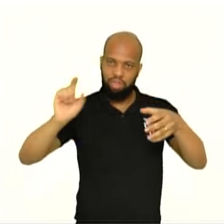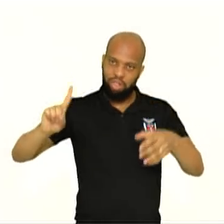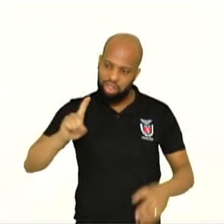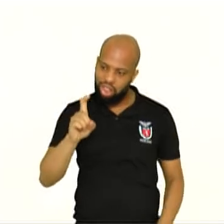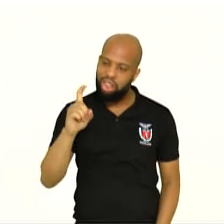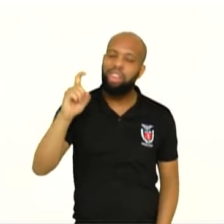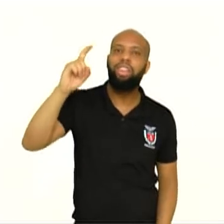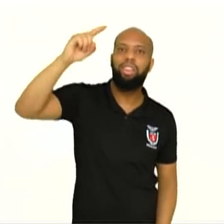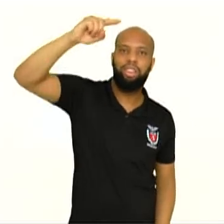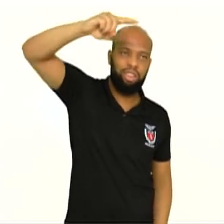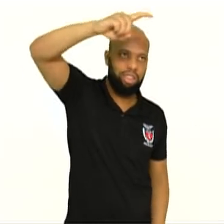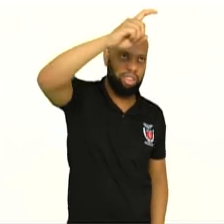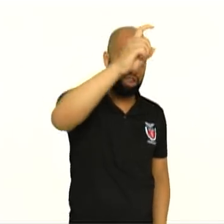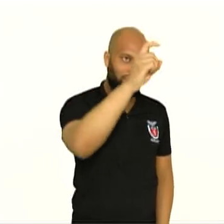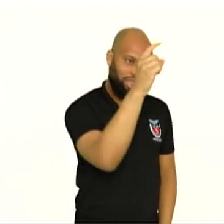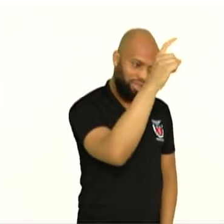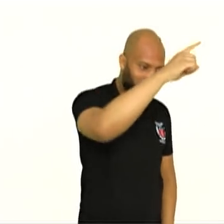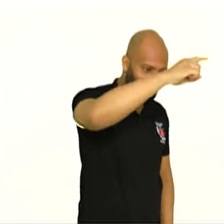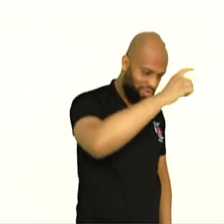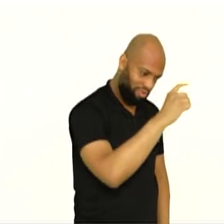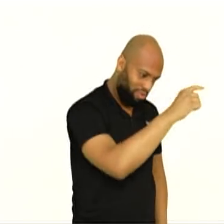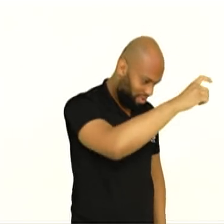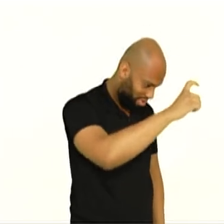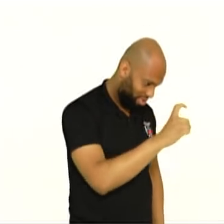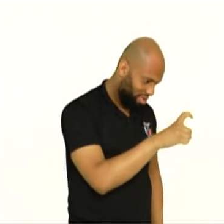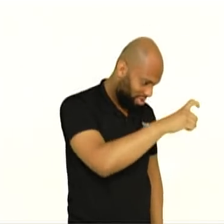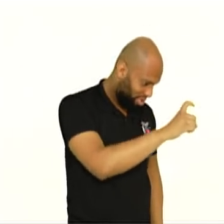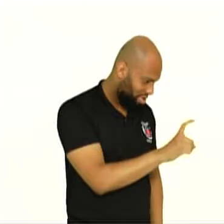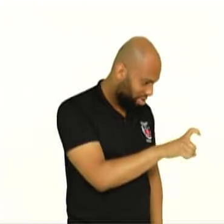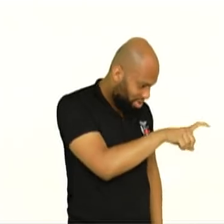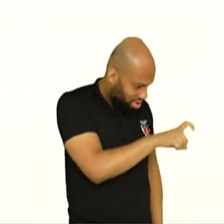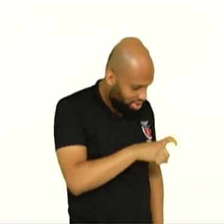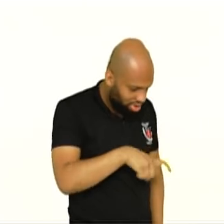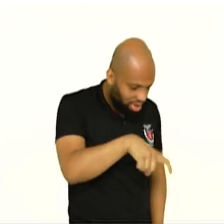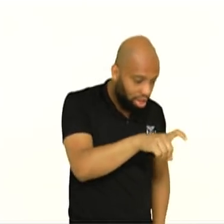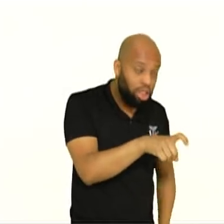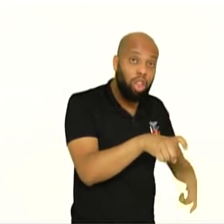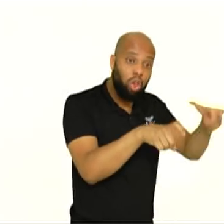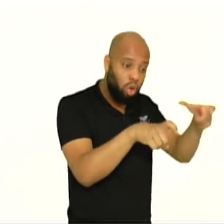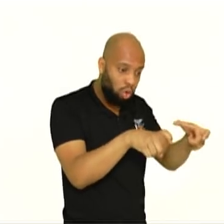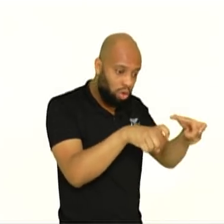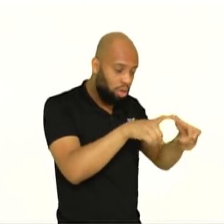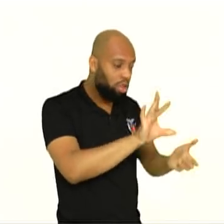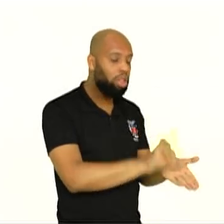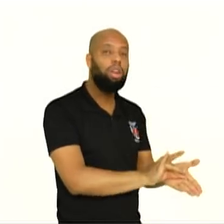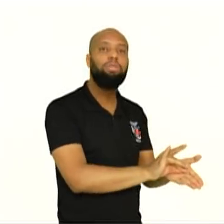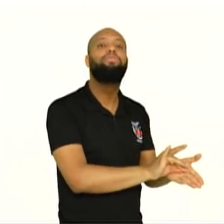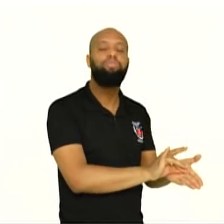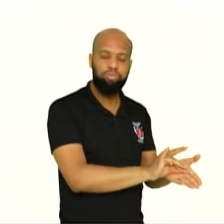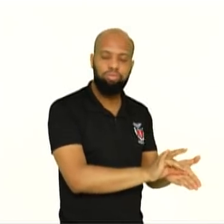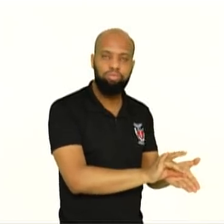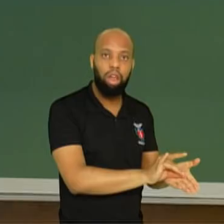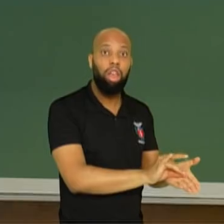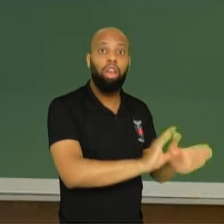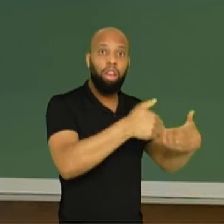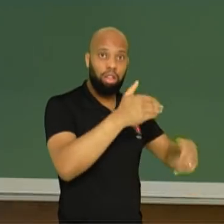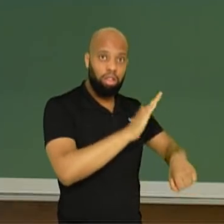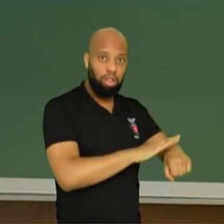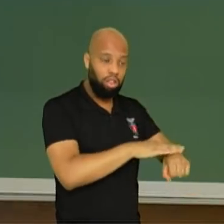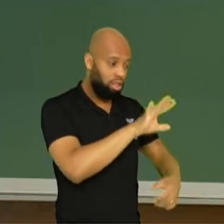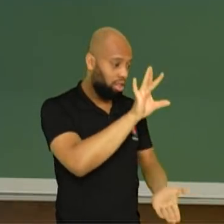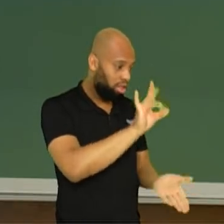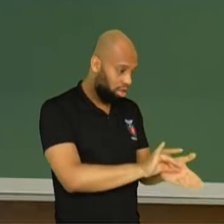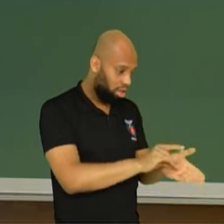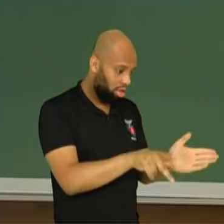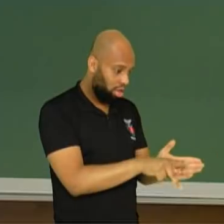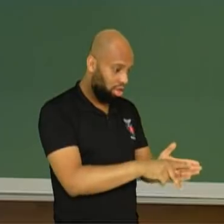e ela vai nadar. Quando ela nadar, ela vai encontrar um lugar para ela poder se fixar. Quando ela se fixa